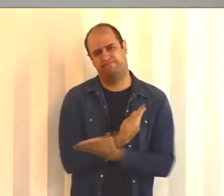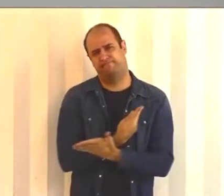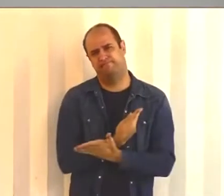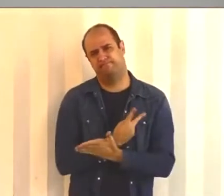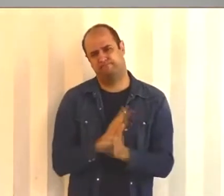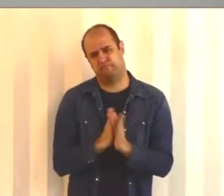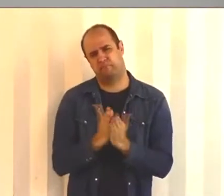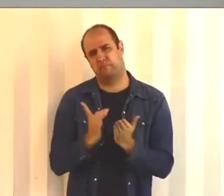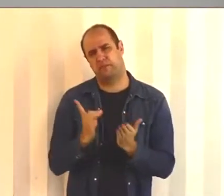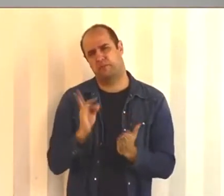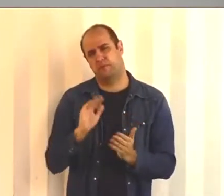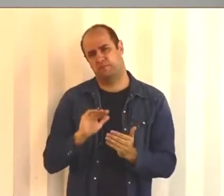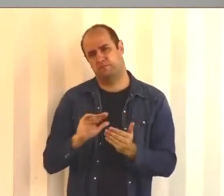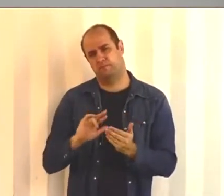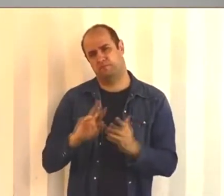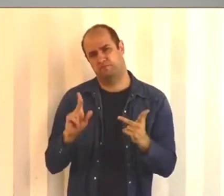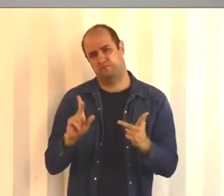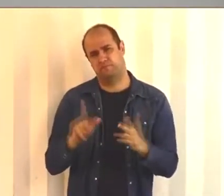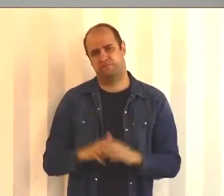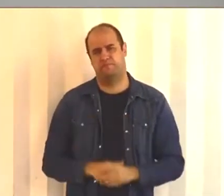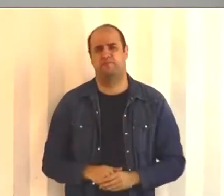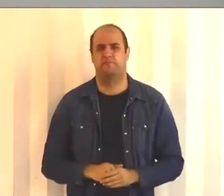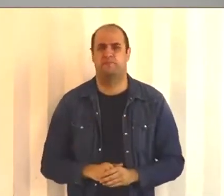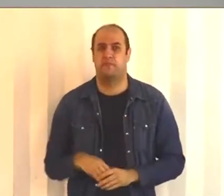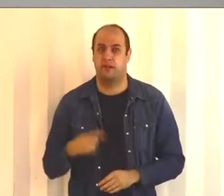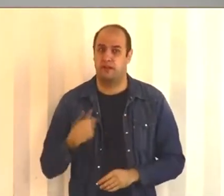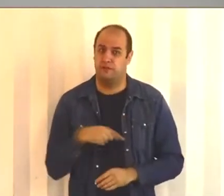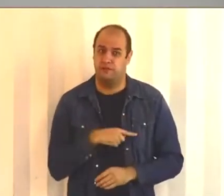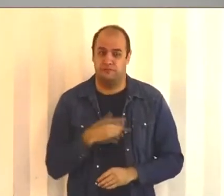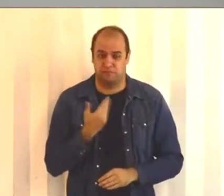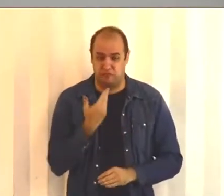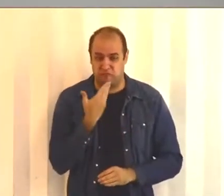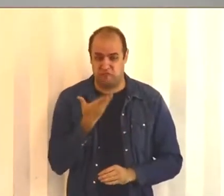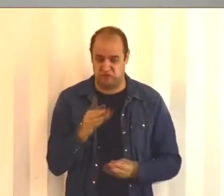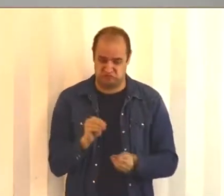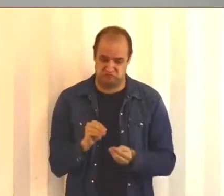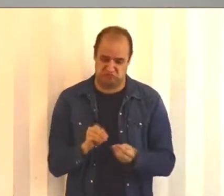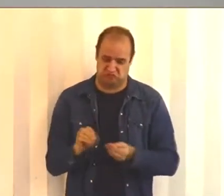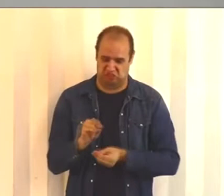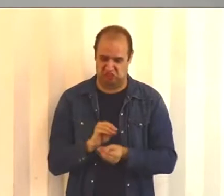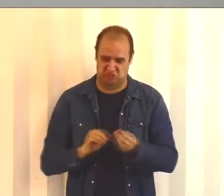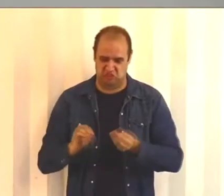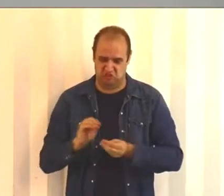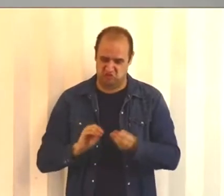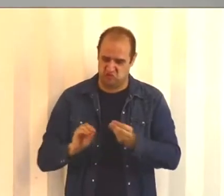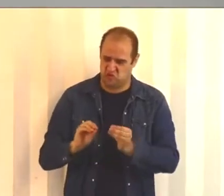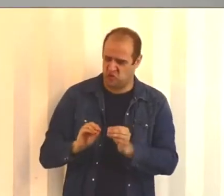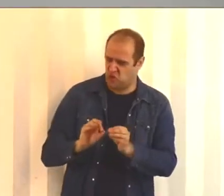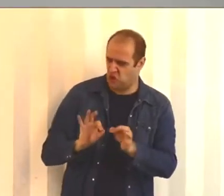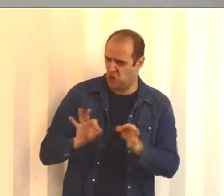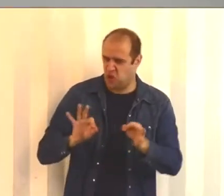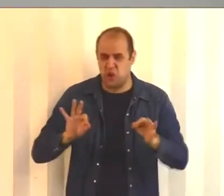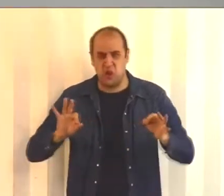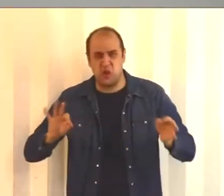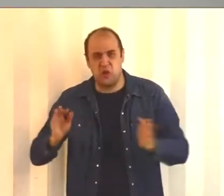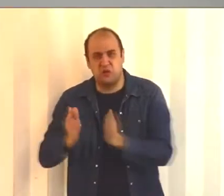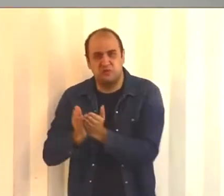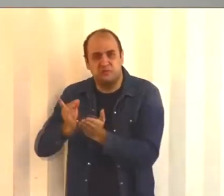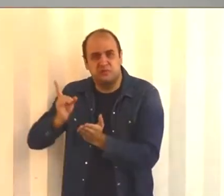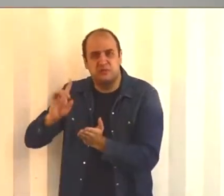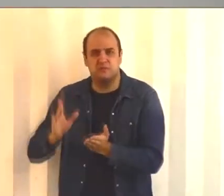dizendo. É incrível como nós no Ocidente temos facilidade para nos afastarmos dos princípios mais elementares das